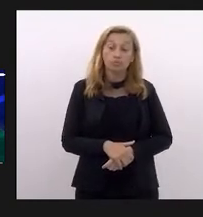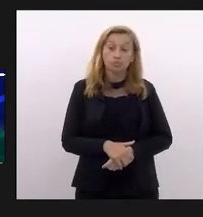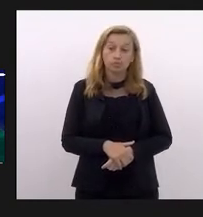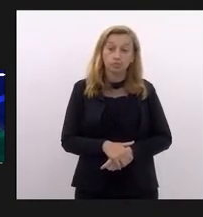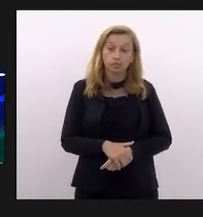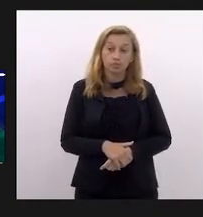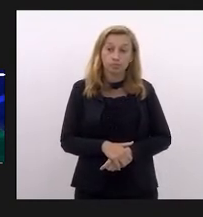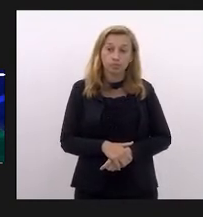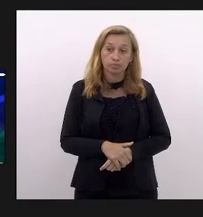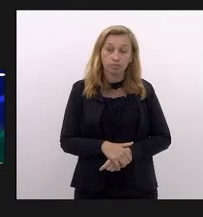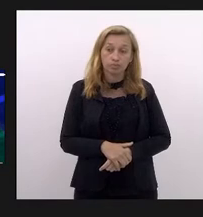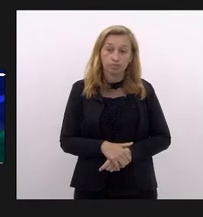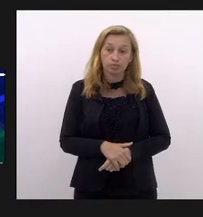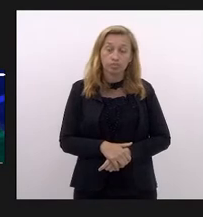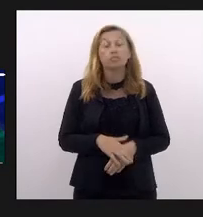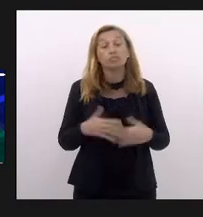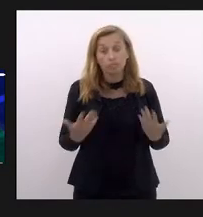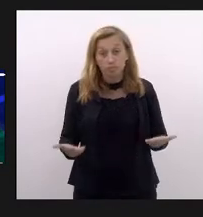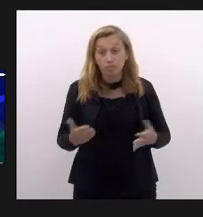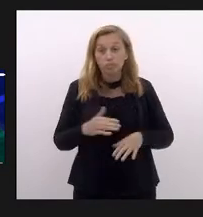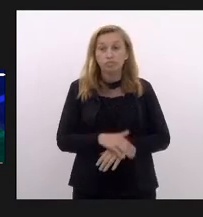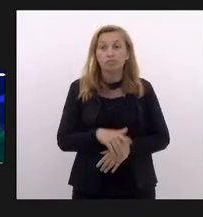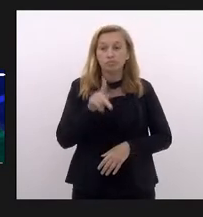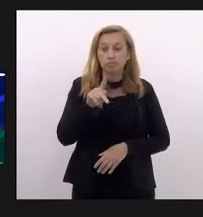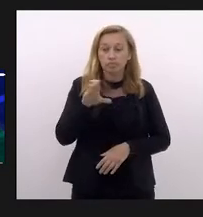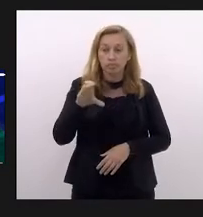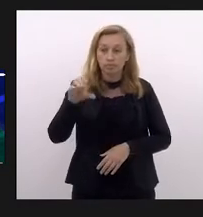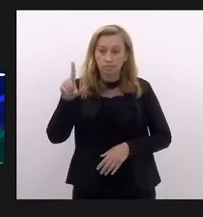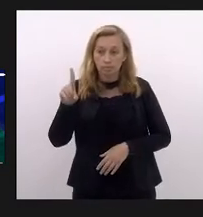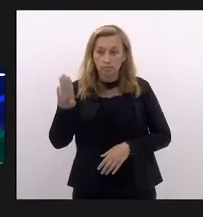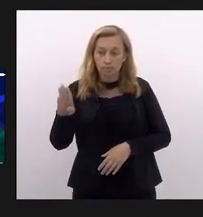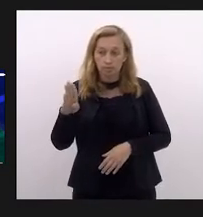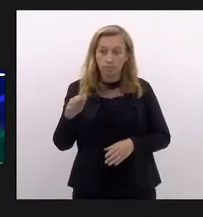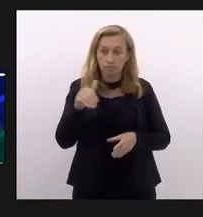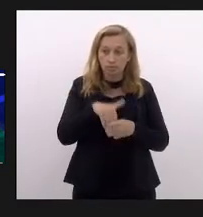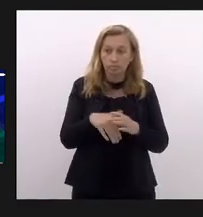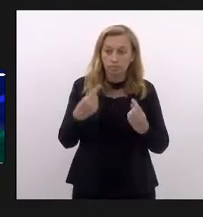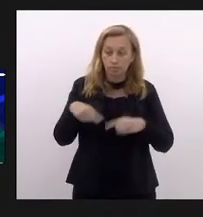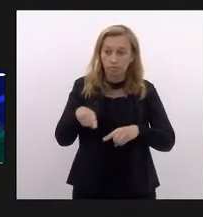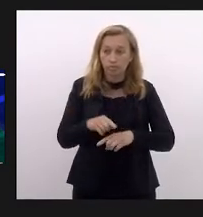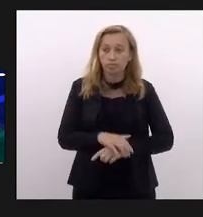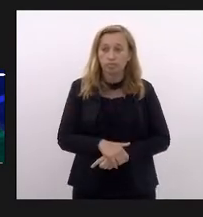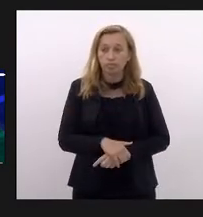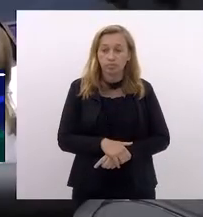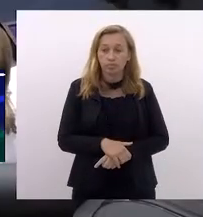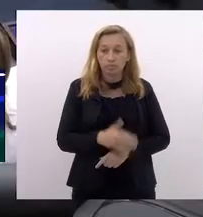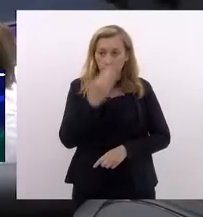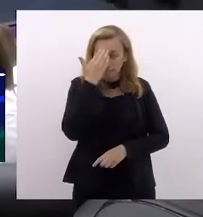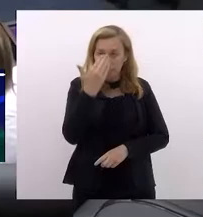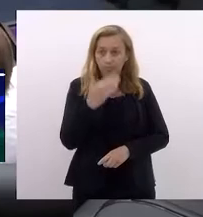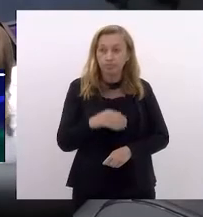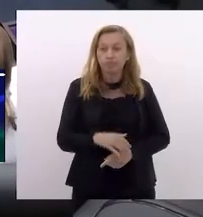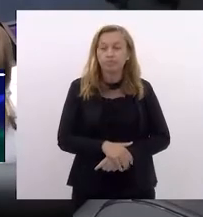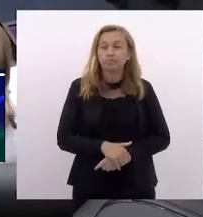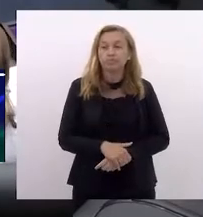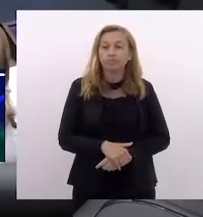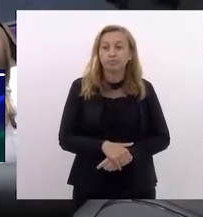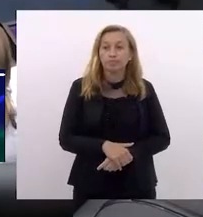wilson então pelo PC do meu meu voto é contrário bom obrigado